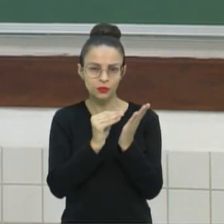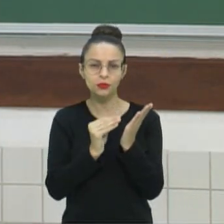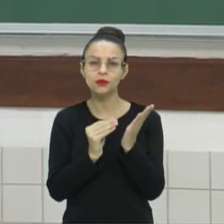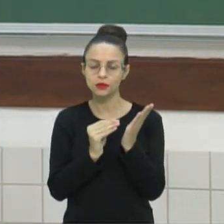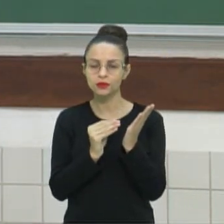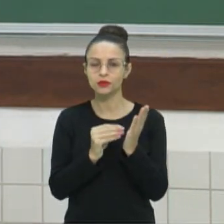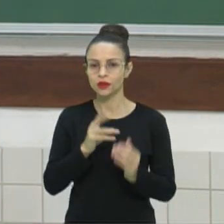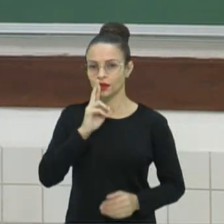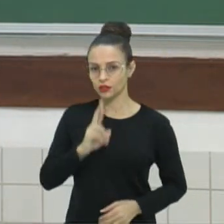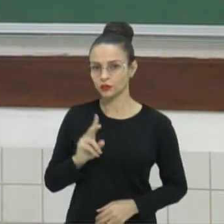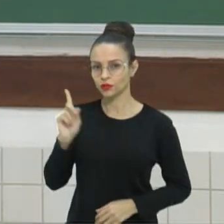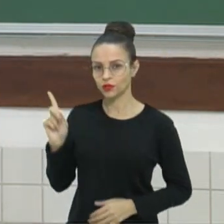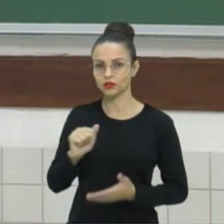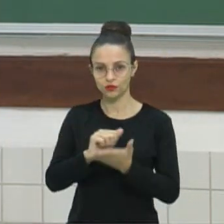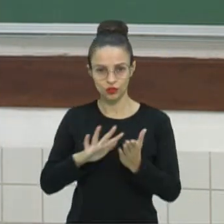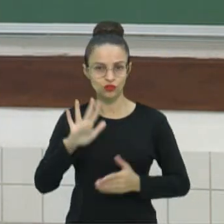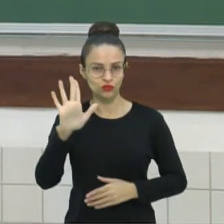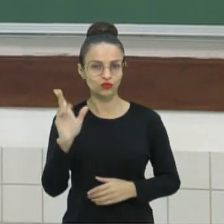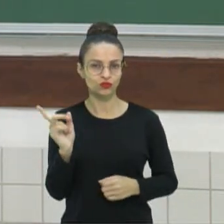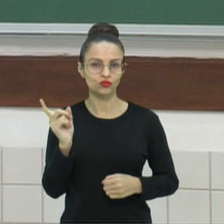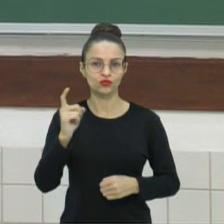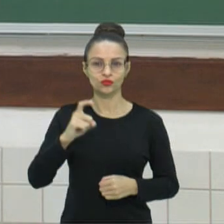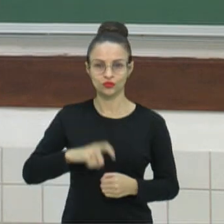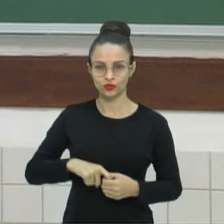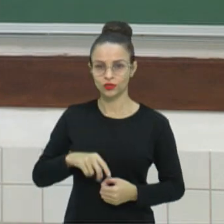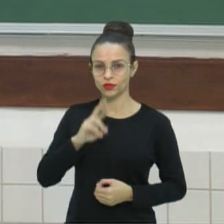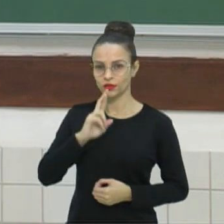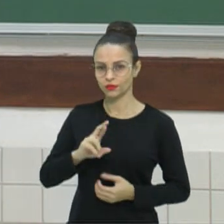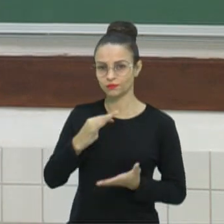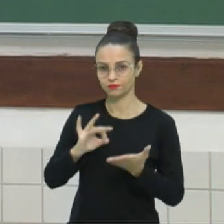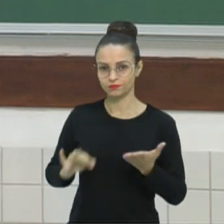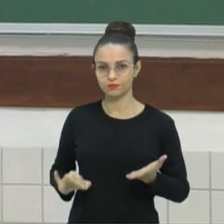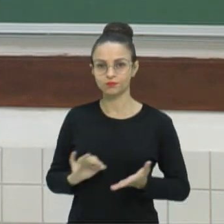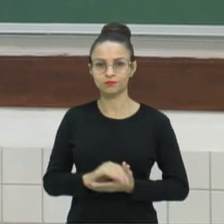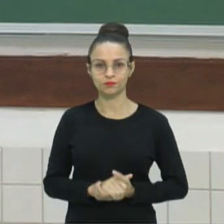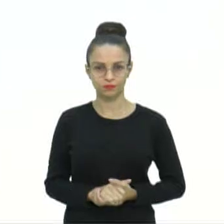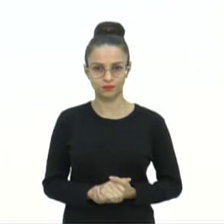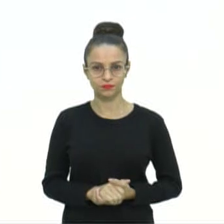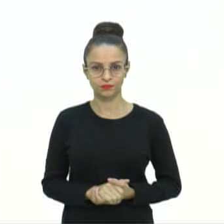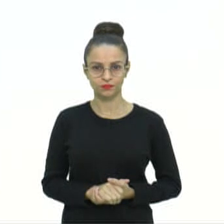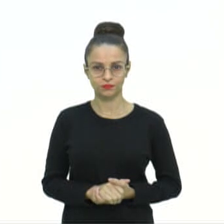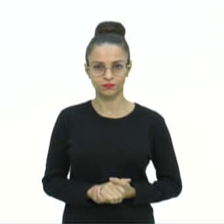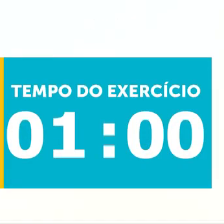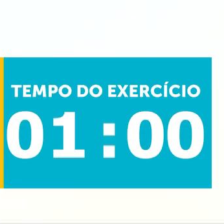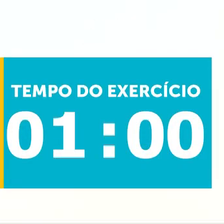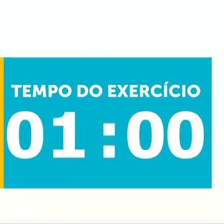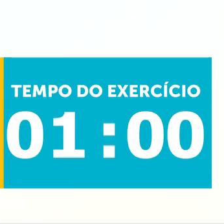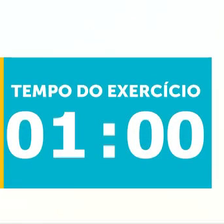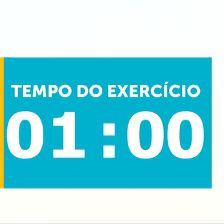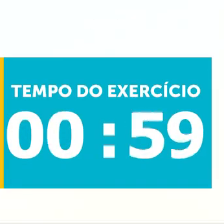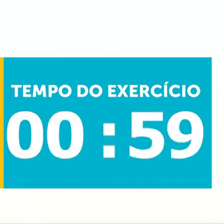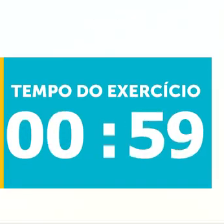e resolva essa questão. Daqui a pouco a gente dá a resposta aqui. Até mais.